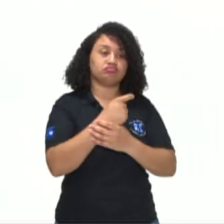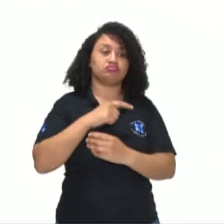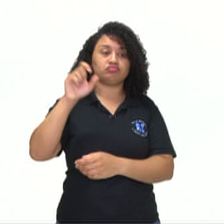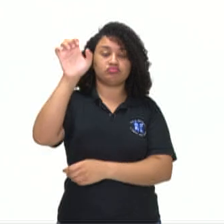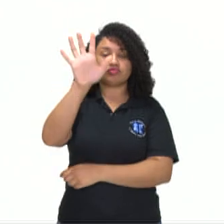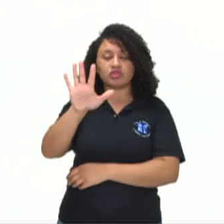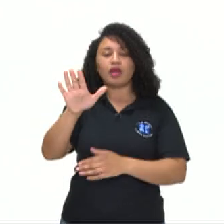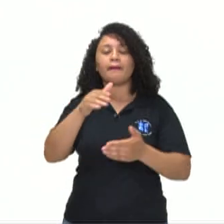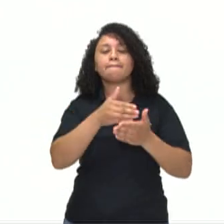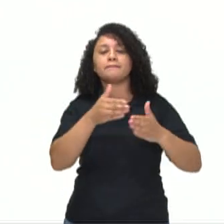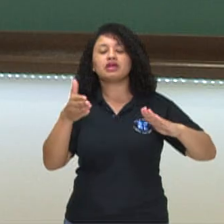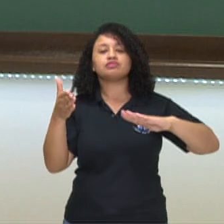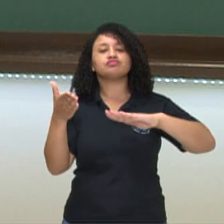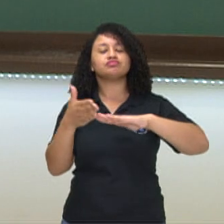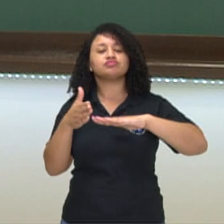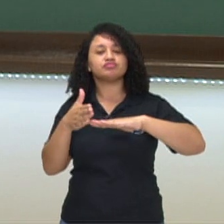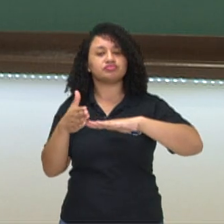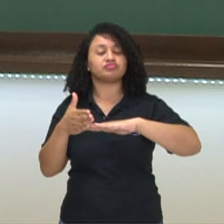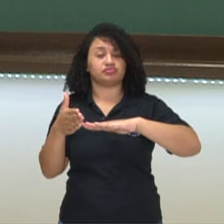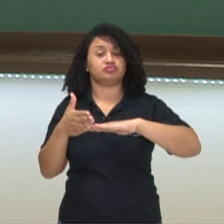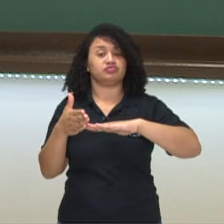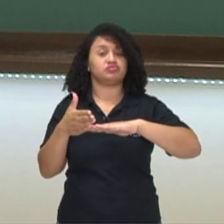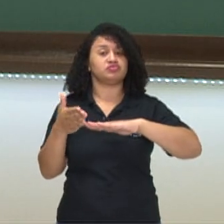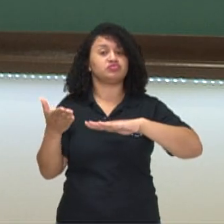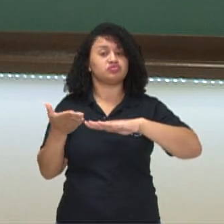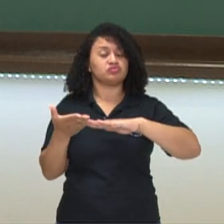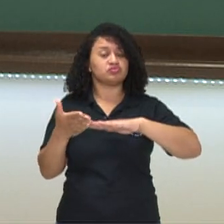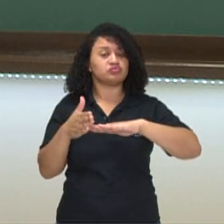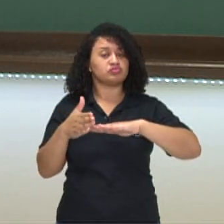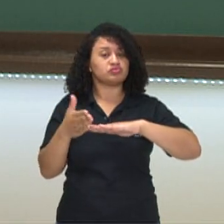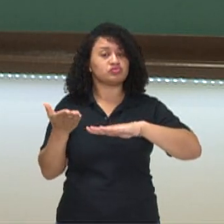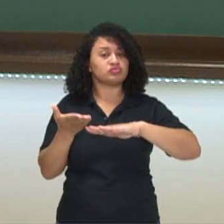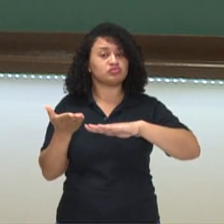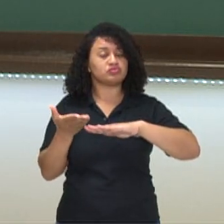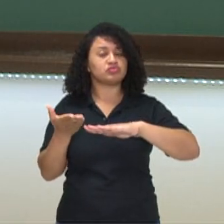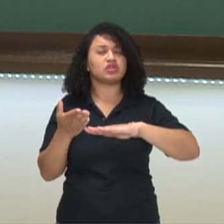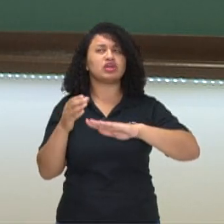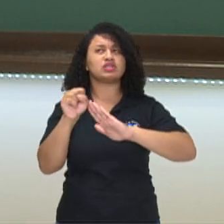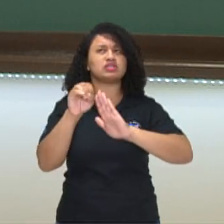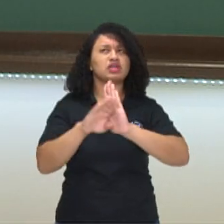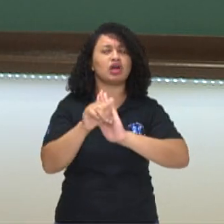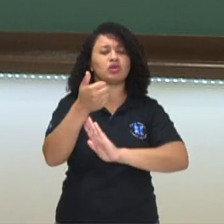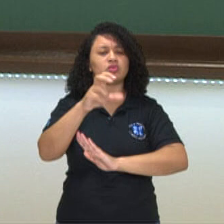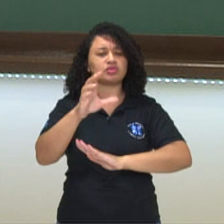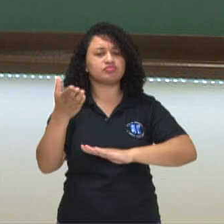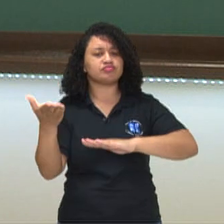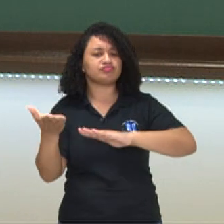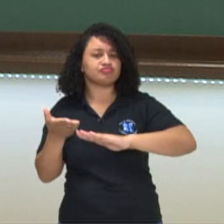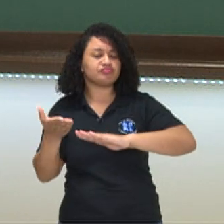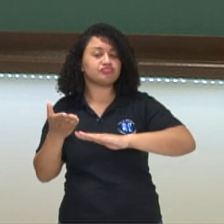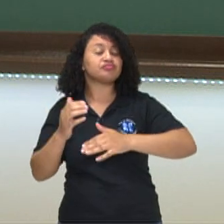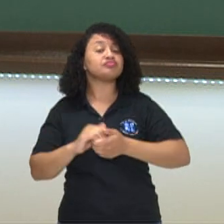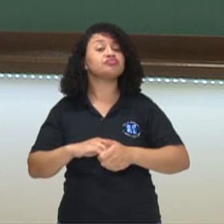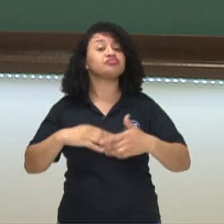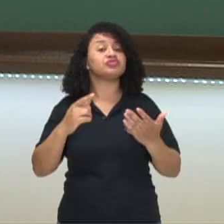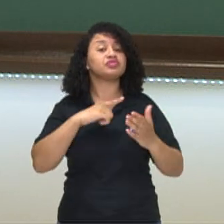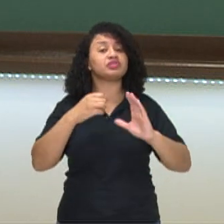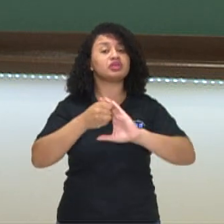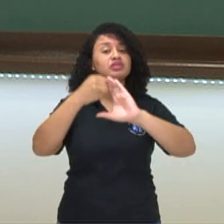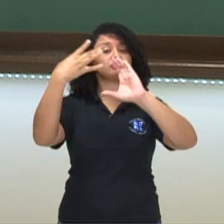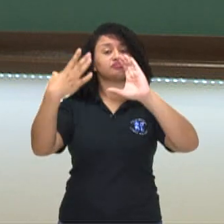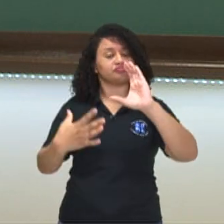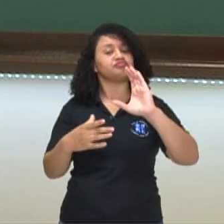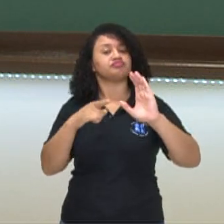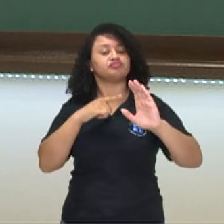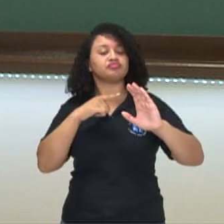Idade Moderna, né? Então, quando a gente vem para a modernidade, a partir ali do século XV, nós vamos ter essas características,